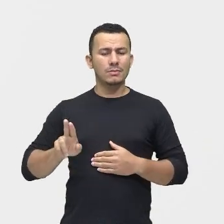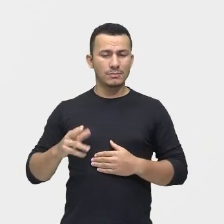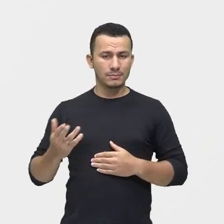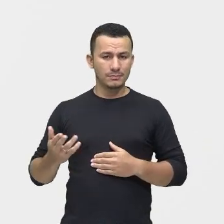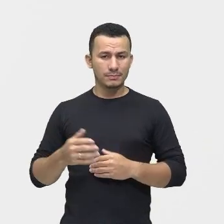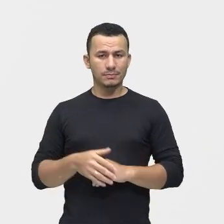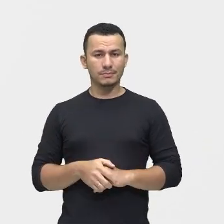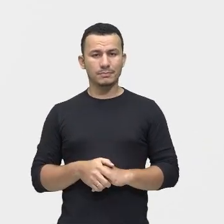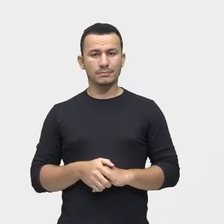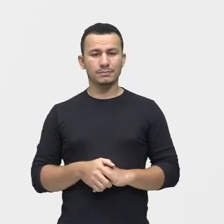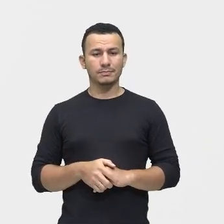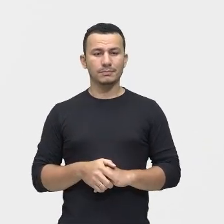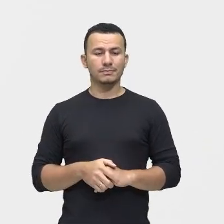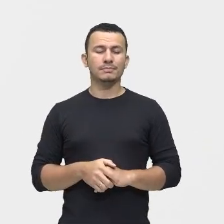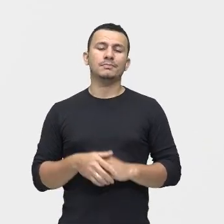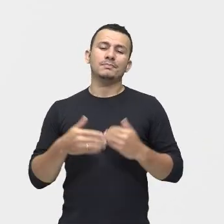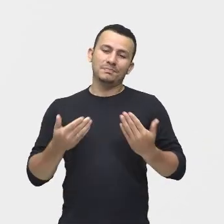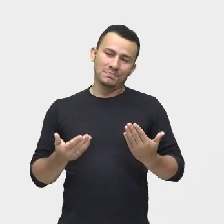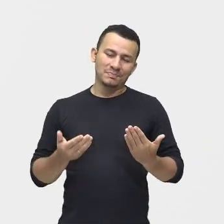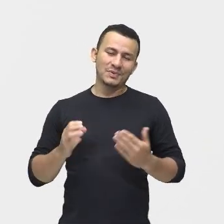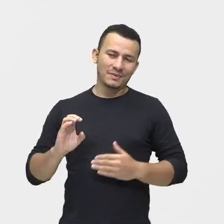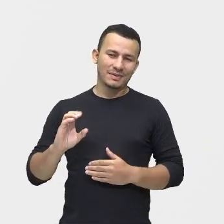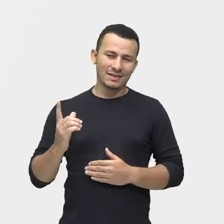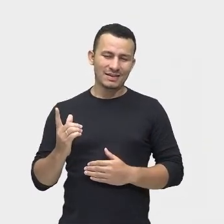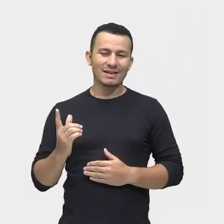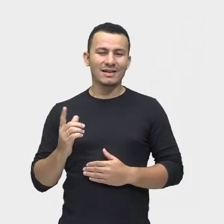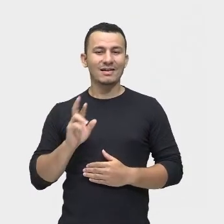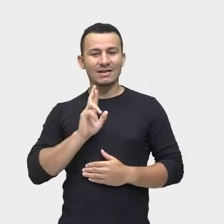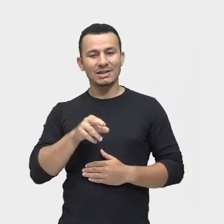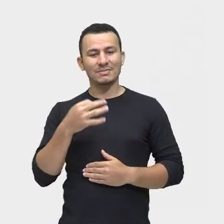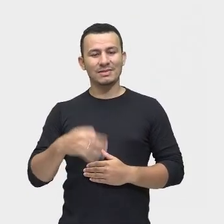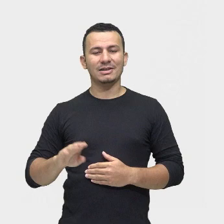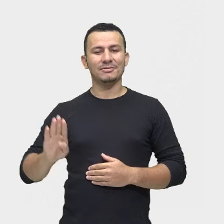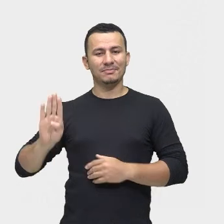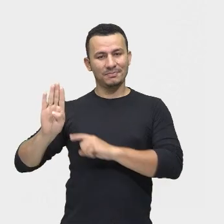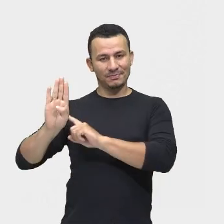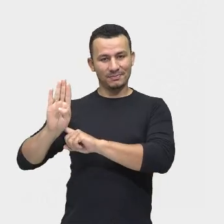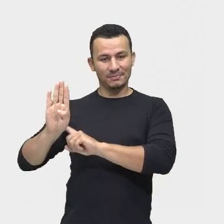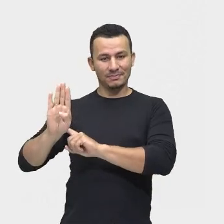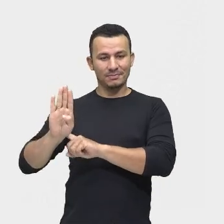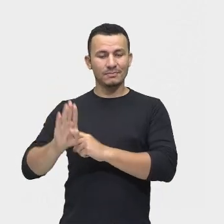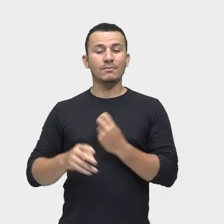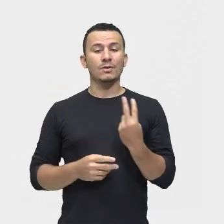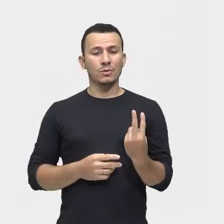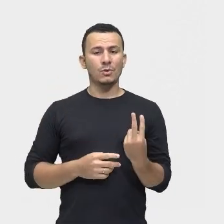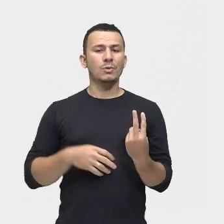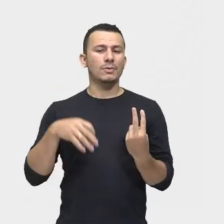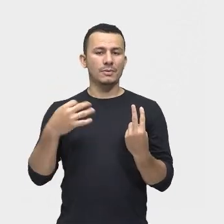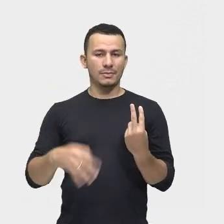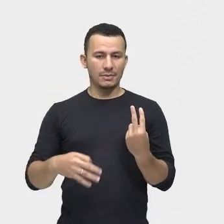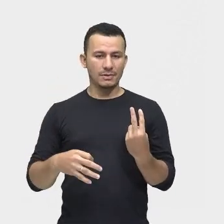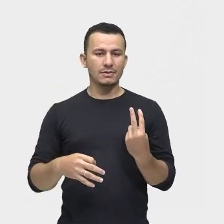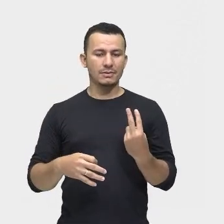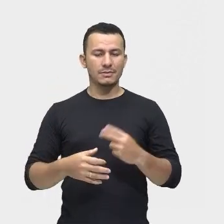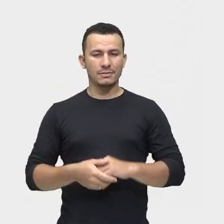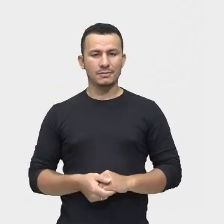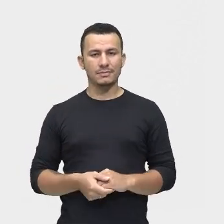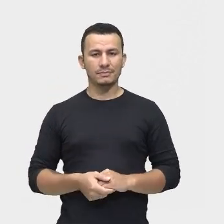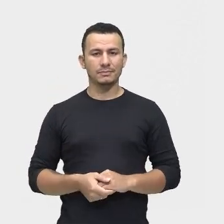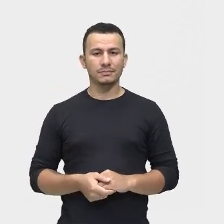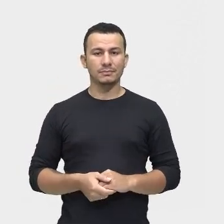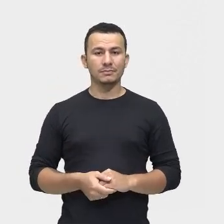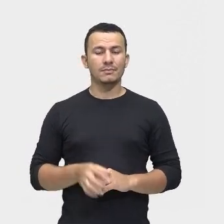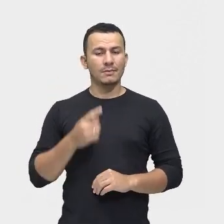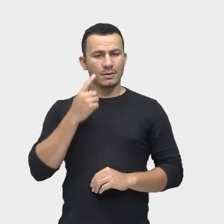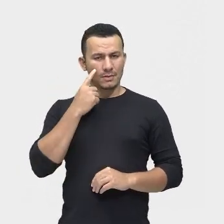resposta correta, é lógico, é a letra B. 2 somente, com certeza. Olha